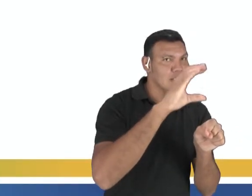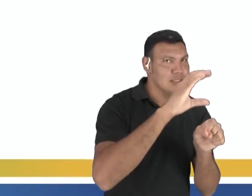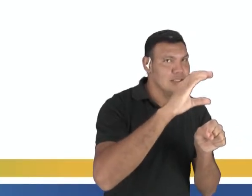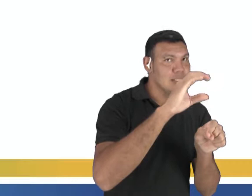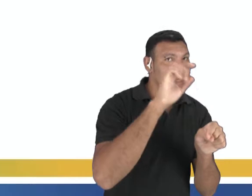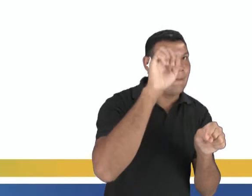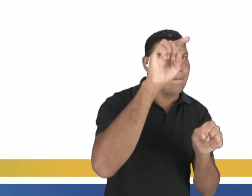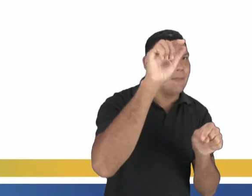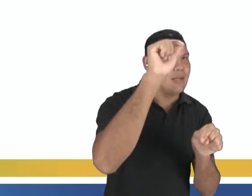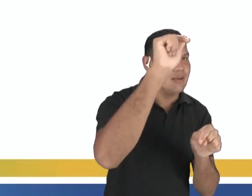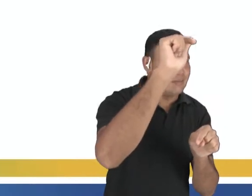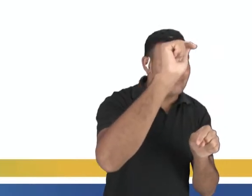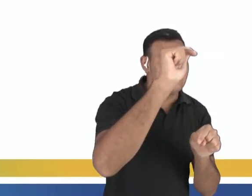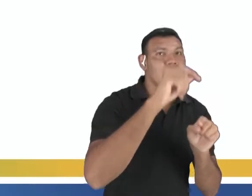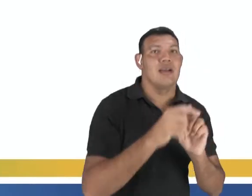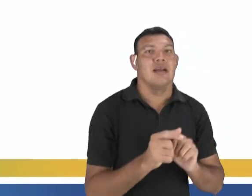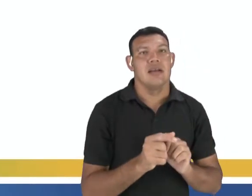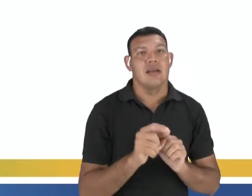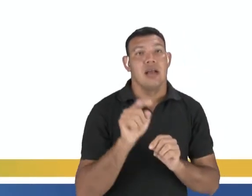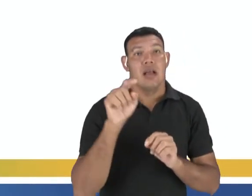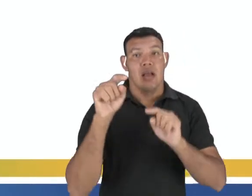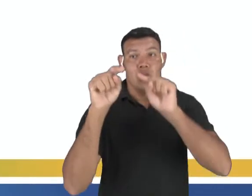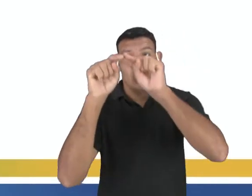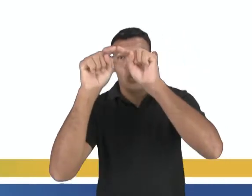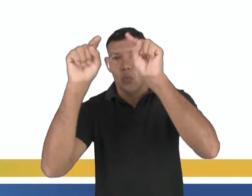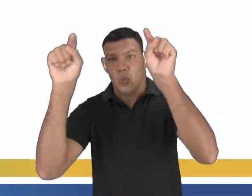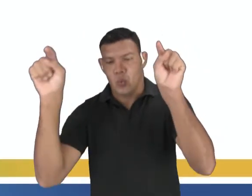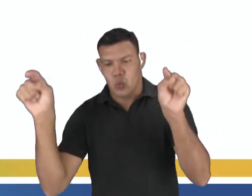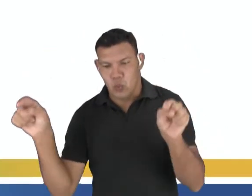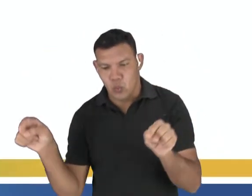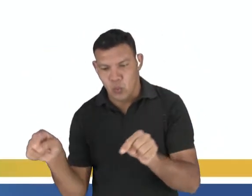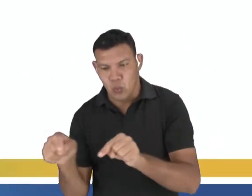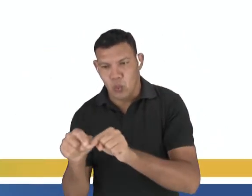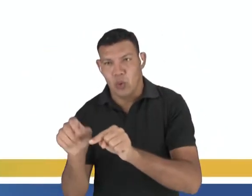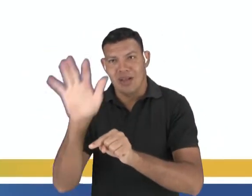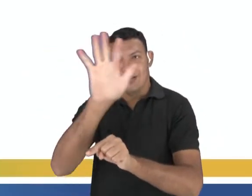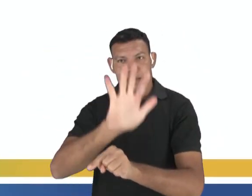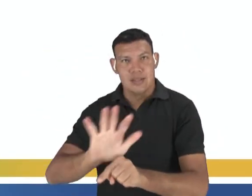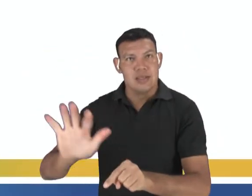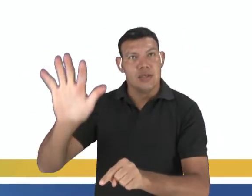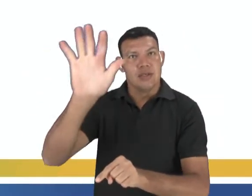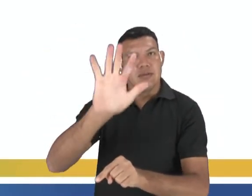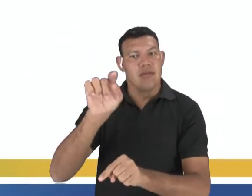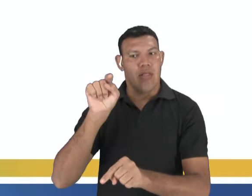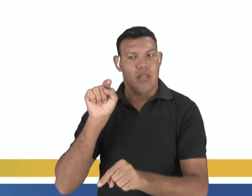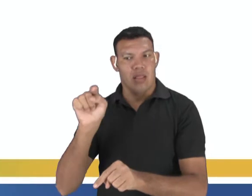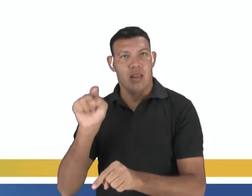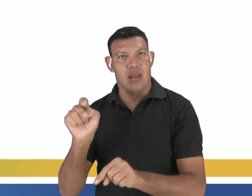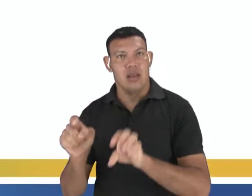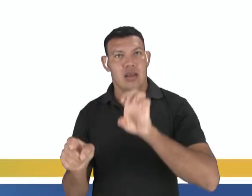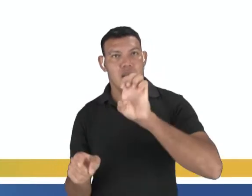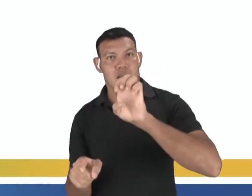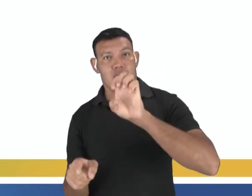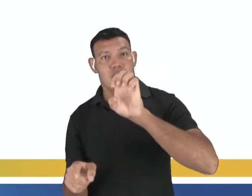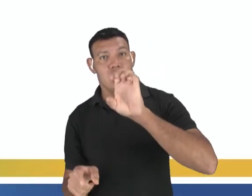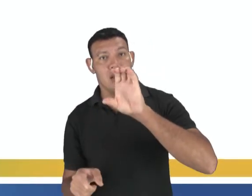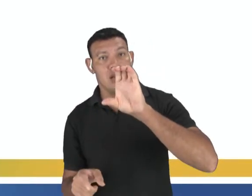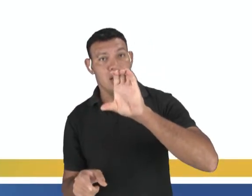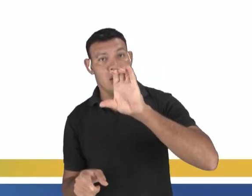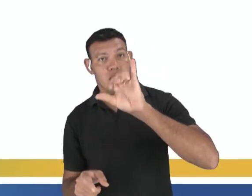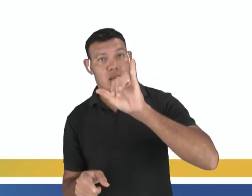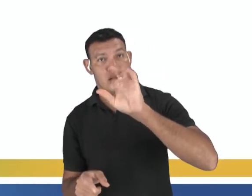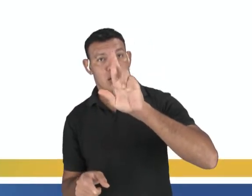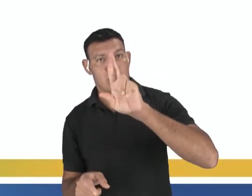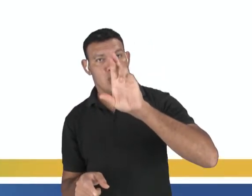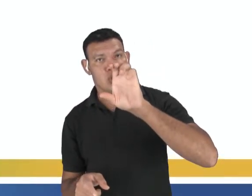outro, que a gente imagina como fosse um arco, né? Que forma esse círculo, tá? Então, circunferência. Já